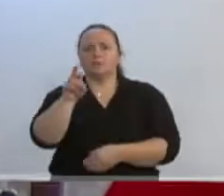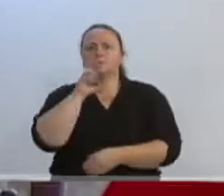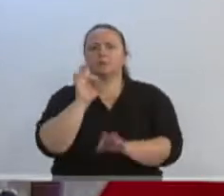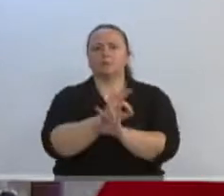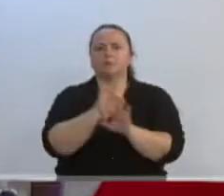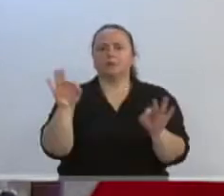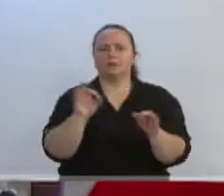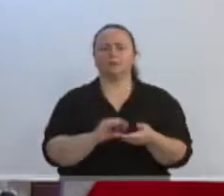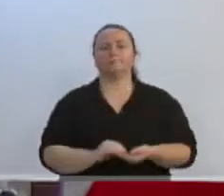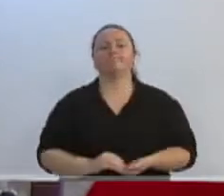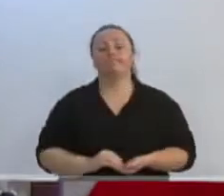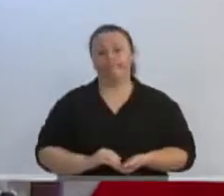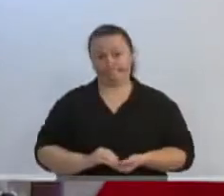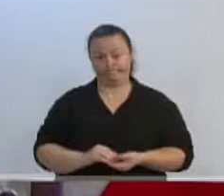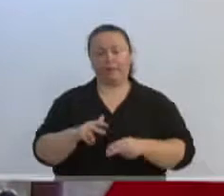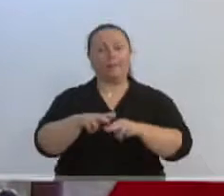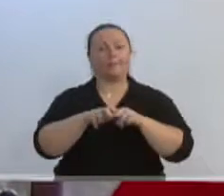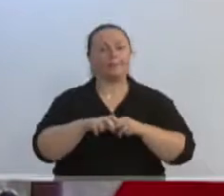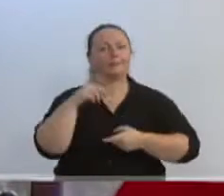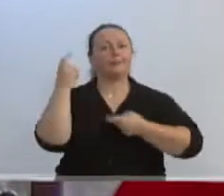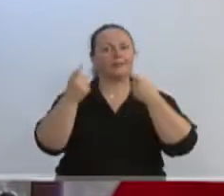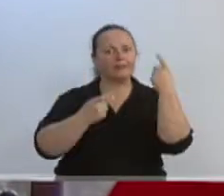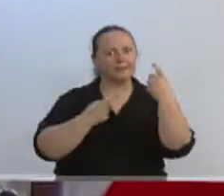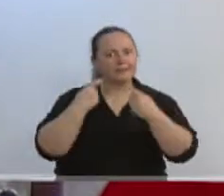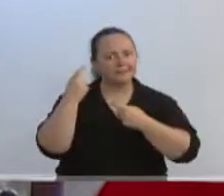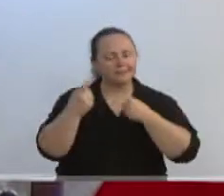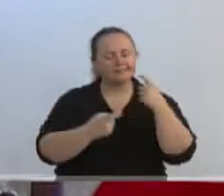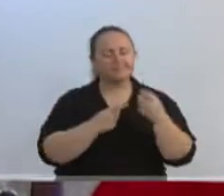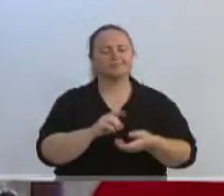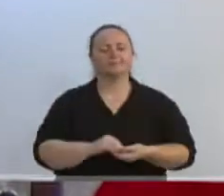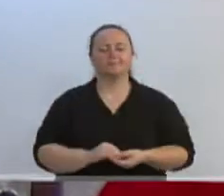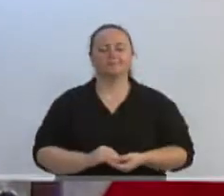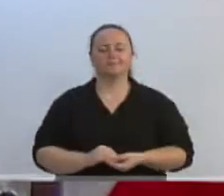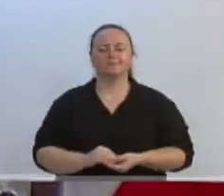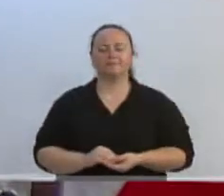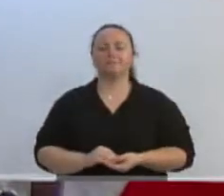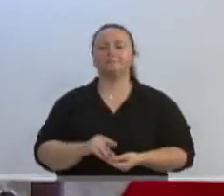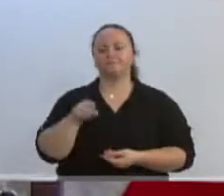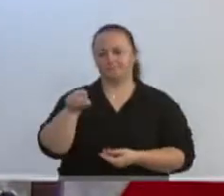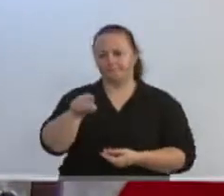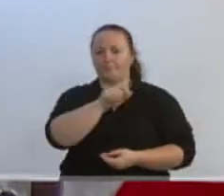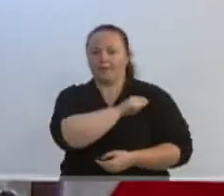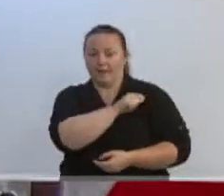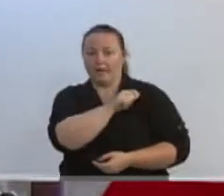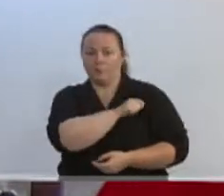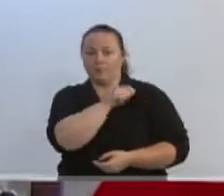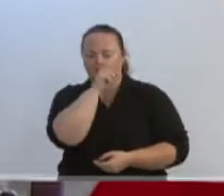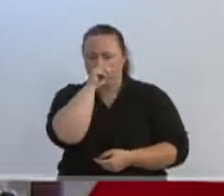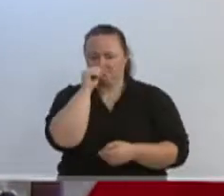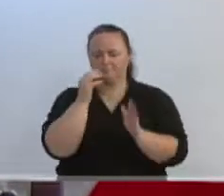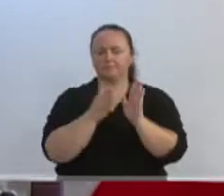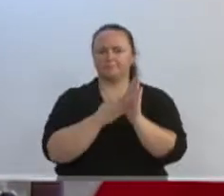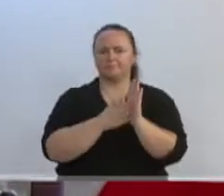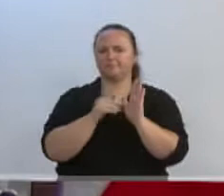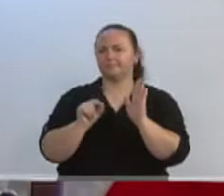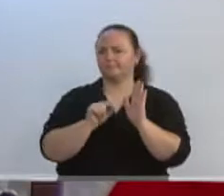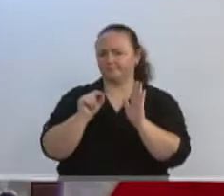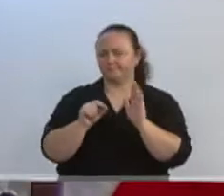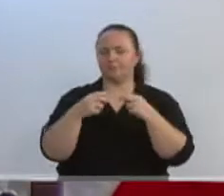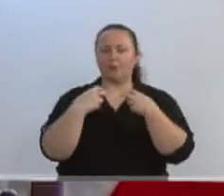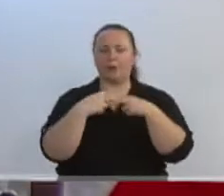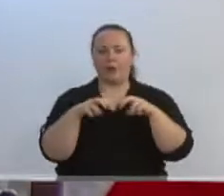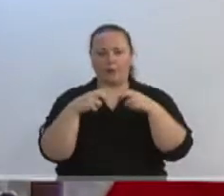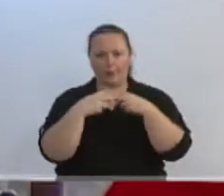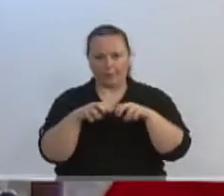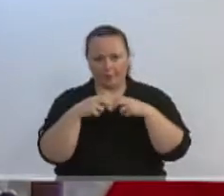que é a preocupação, né? Quem garante que esses alunos, qual é a proposta que foi encaminhada, que sairia, né, esse ônibus